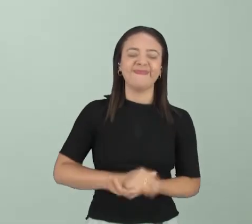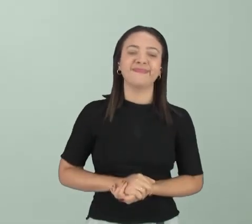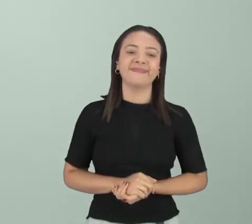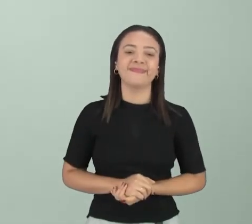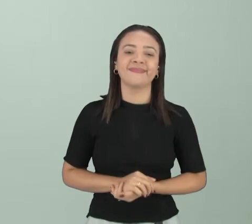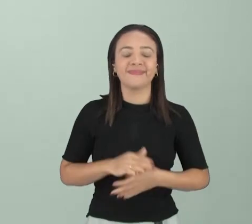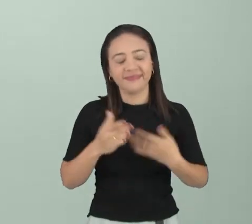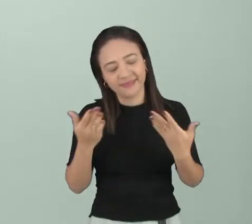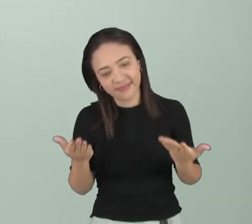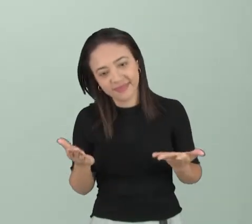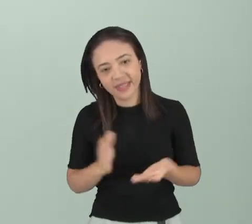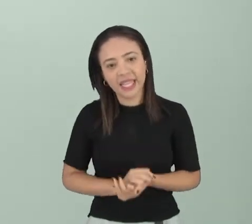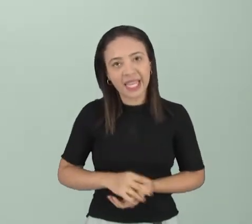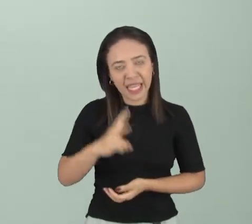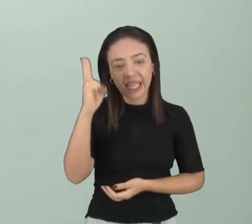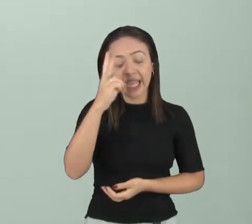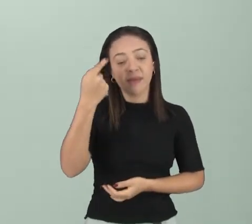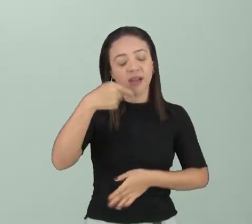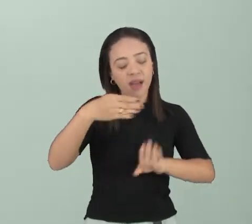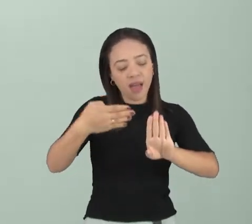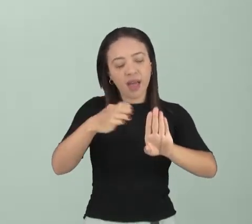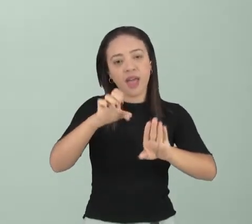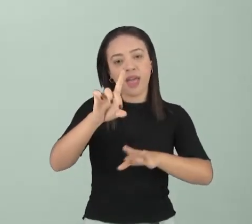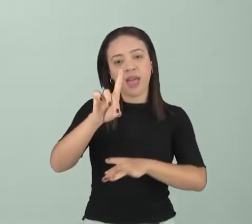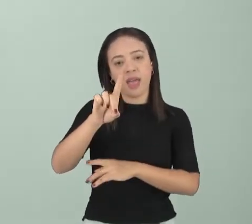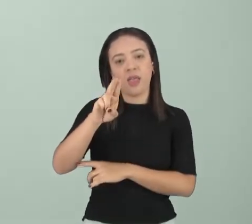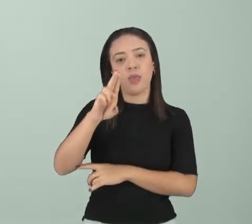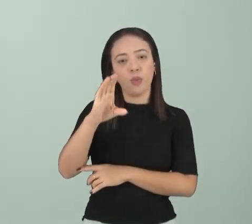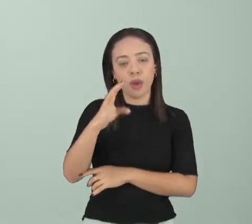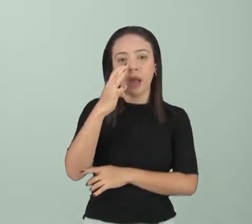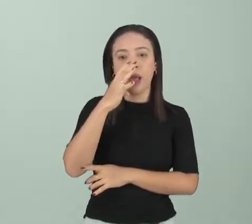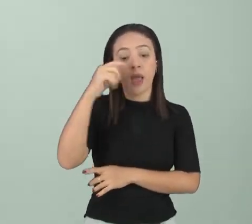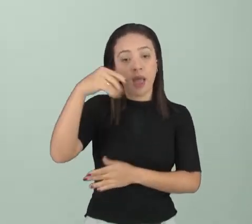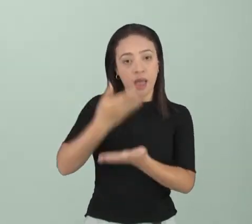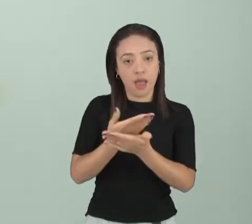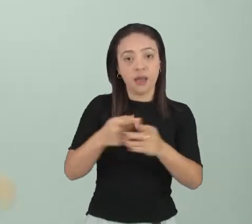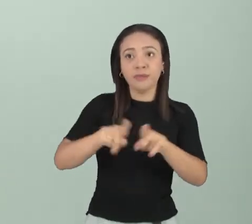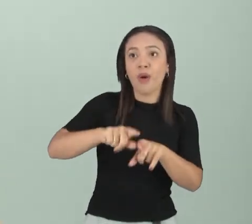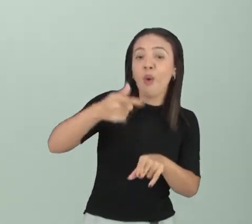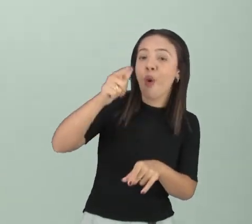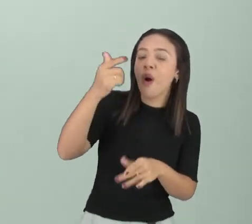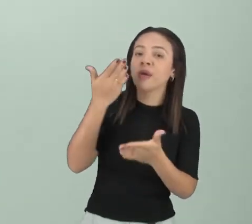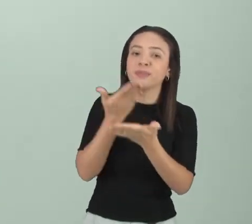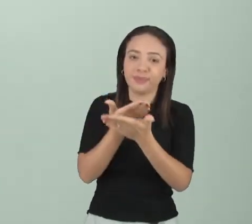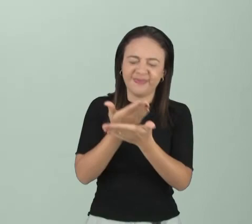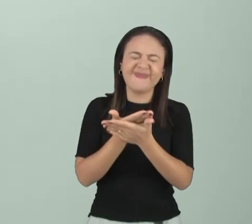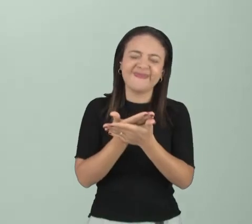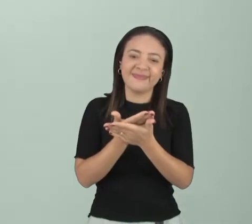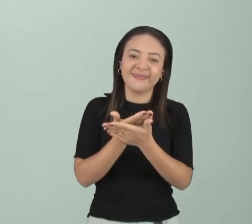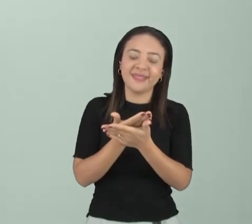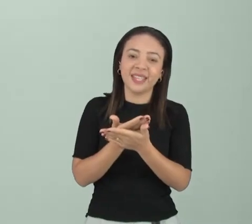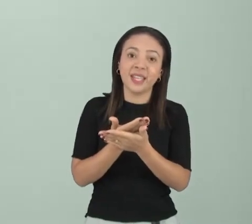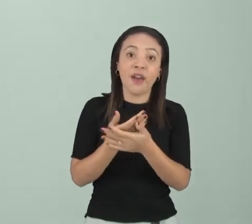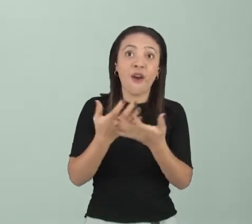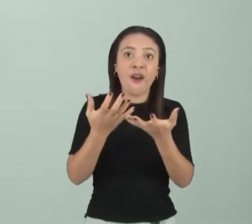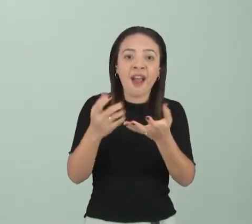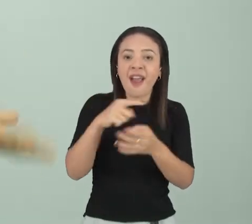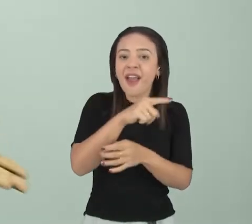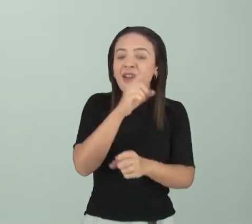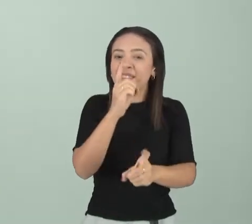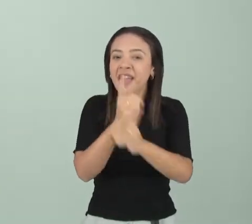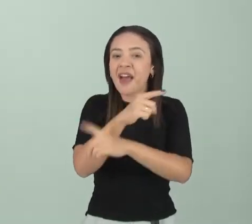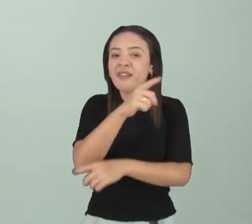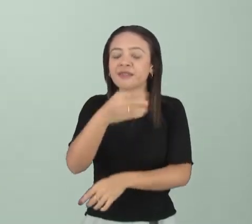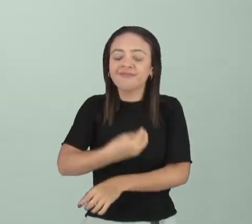Então pessoal é isso é não esqueçam de acessar a plataforma eduque para essa aula para outras aulas espero nos vermos